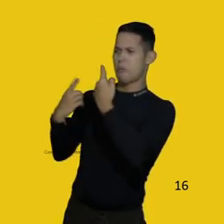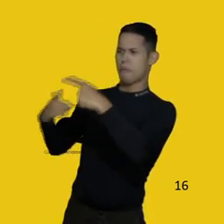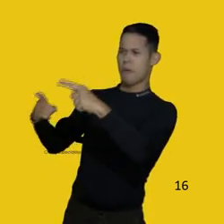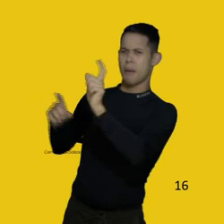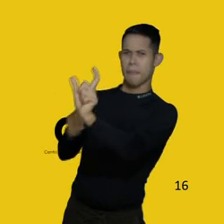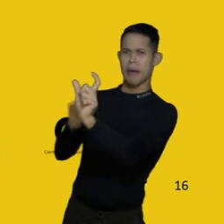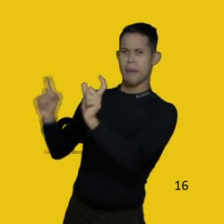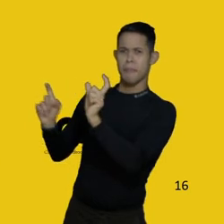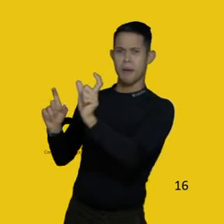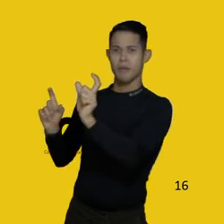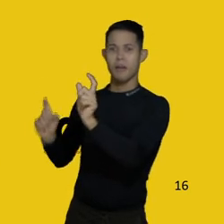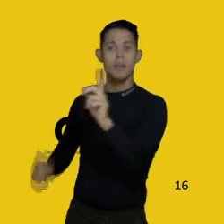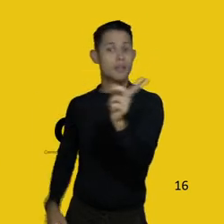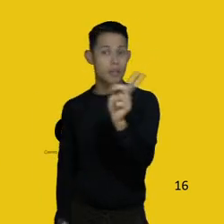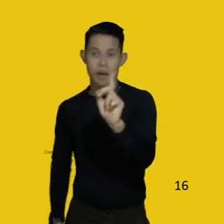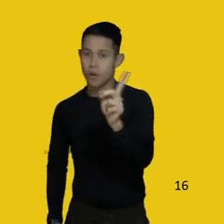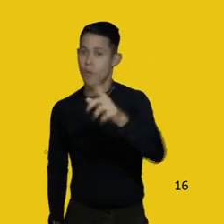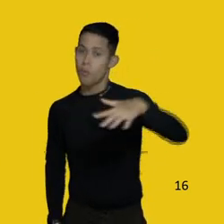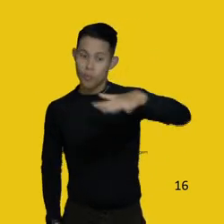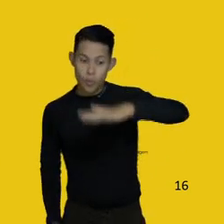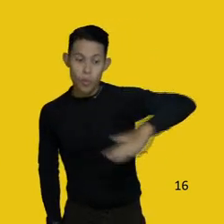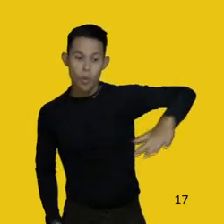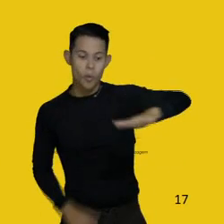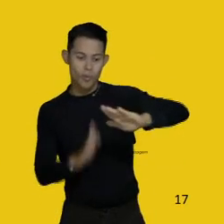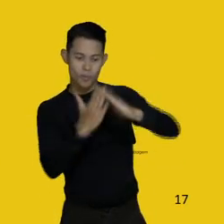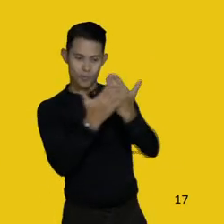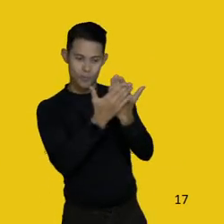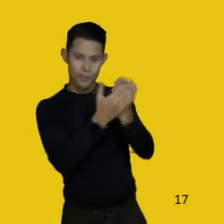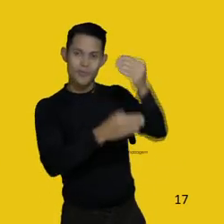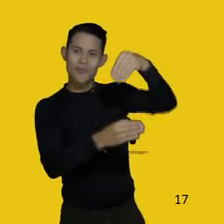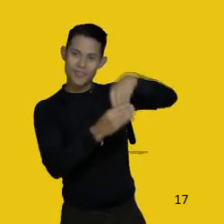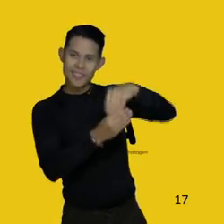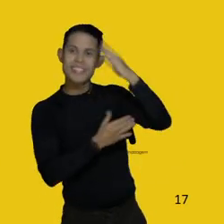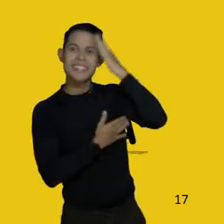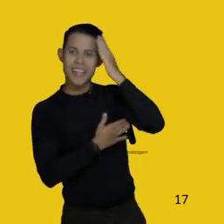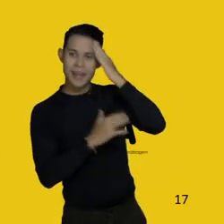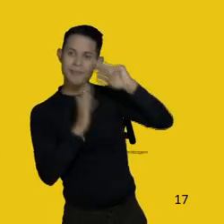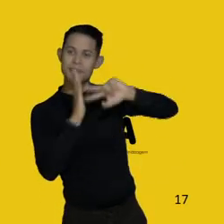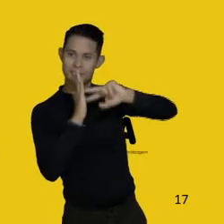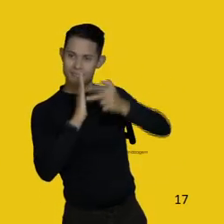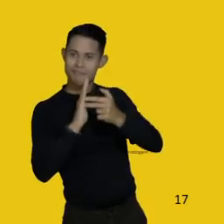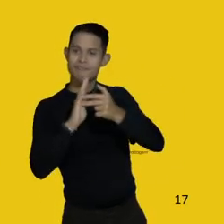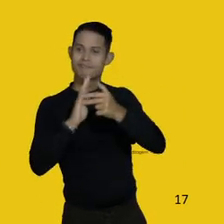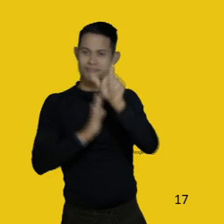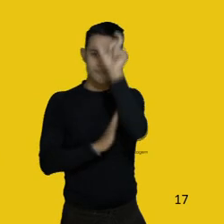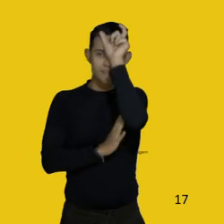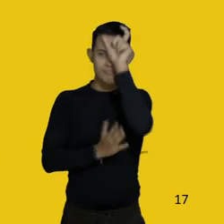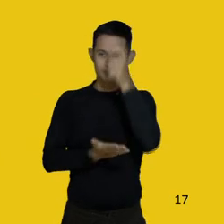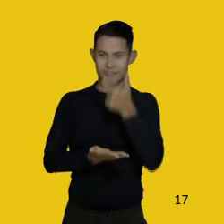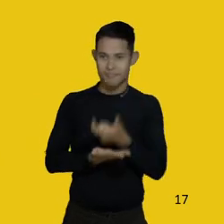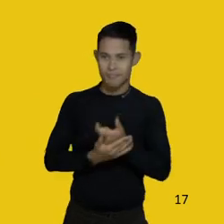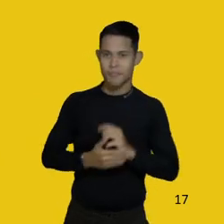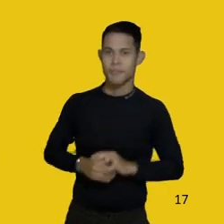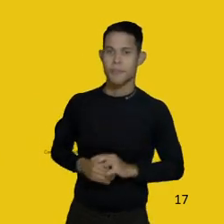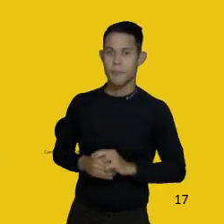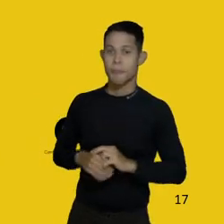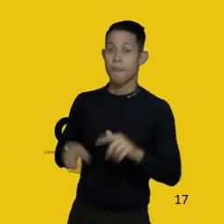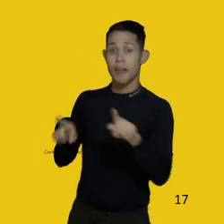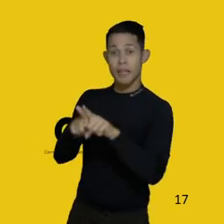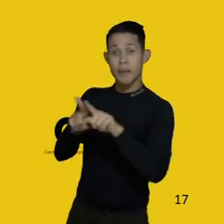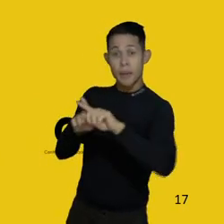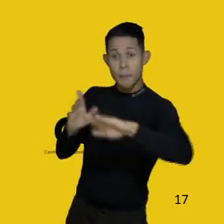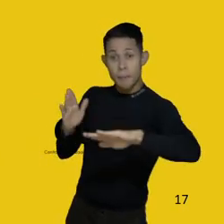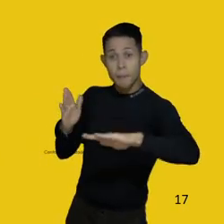que que é a dislexia né então isso é super importante permitir gravar e fotografar a aula